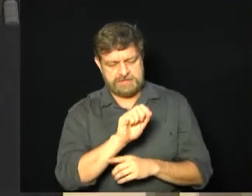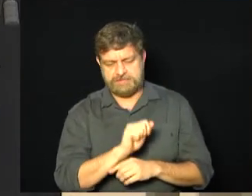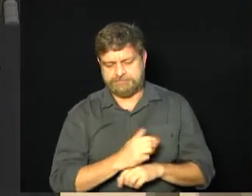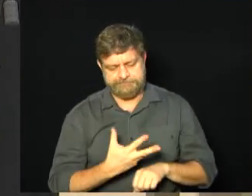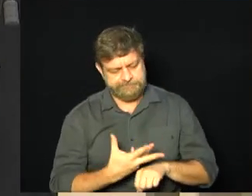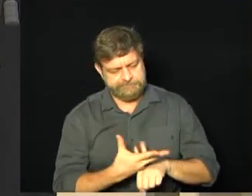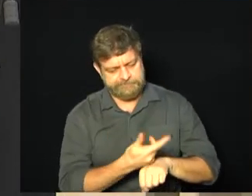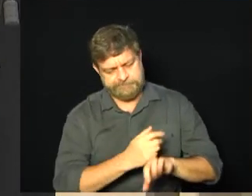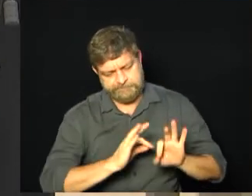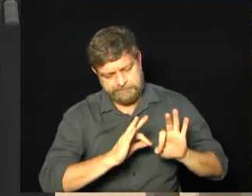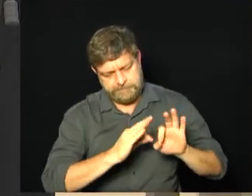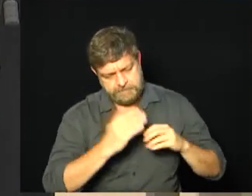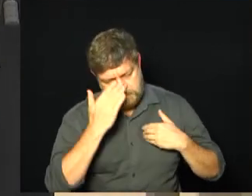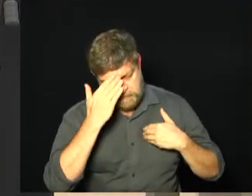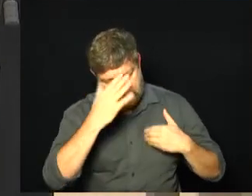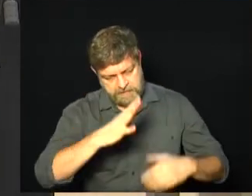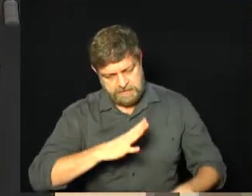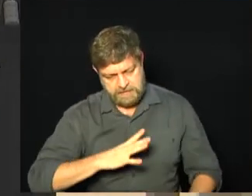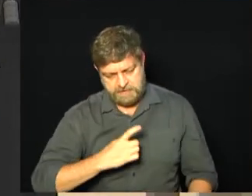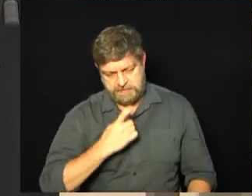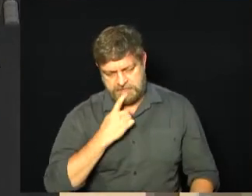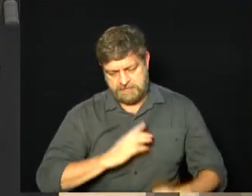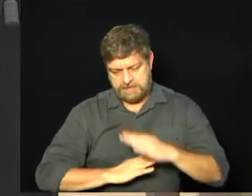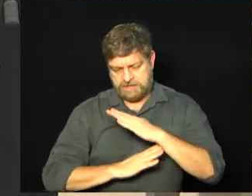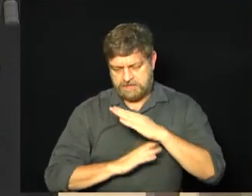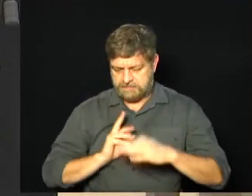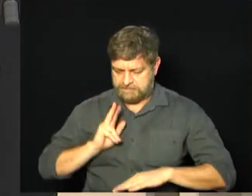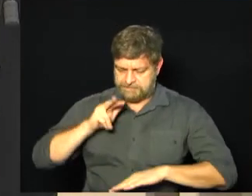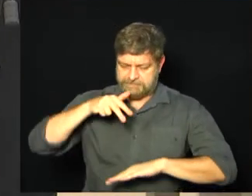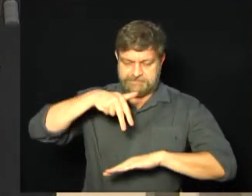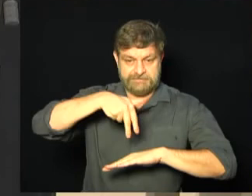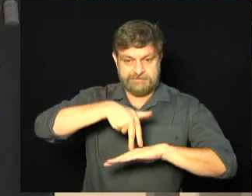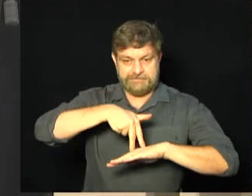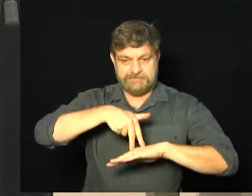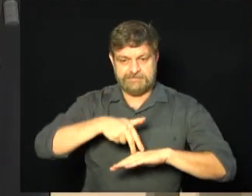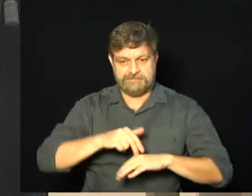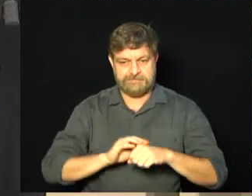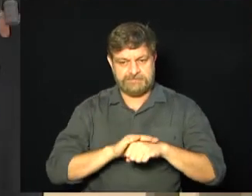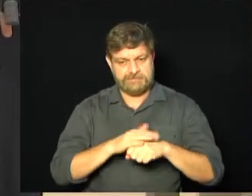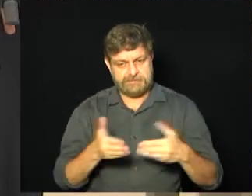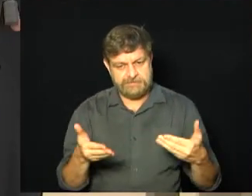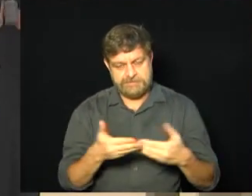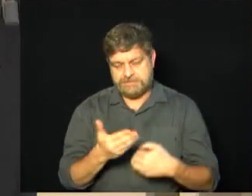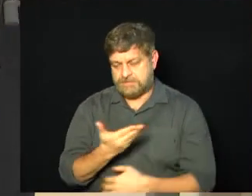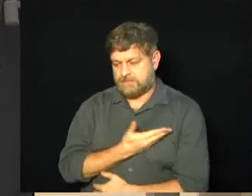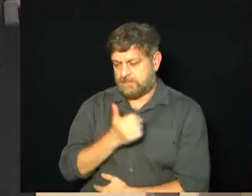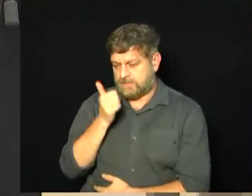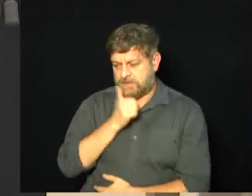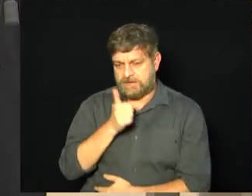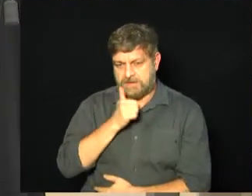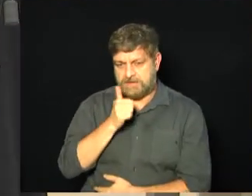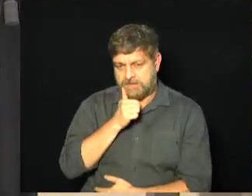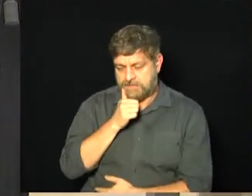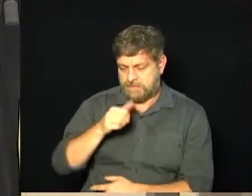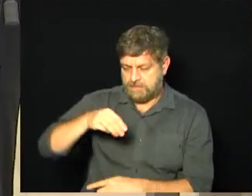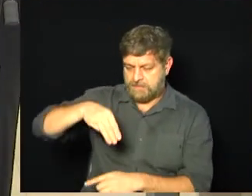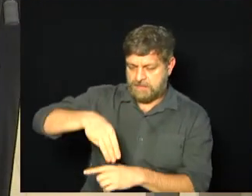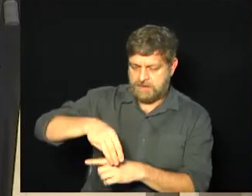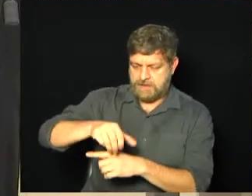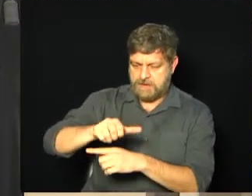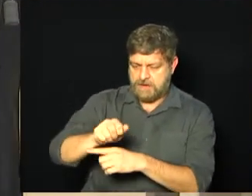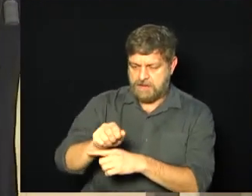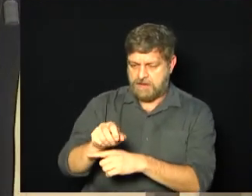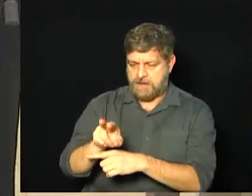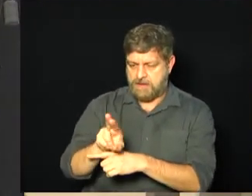Obrigado por estar em Campinas, na Câmara de Campinas, nessa noite. E a nossa querida amiga Marina Gabetta, conhecida de